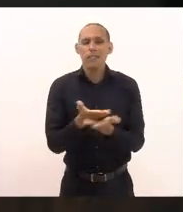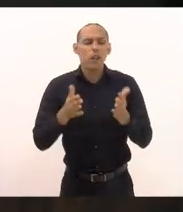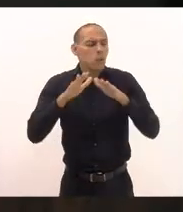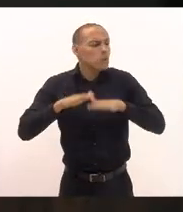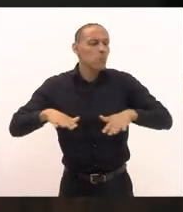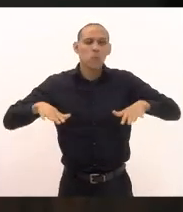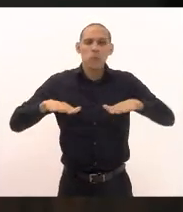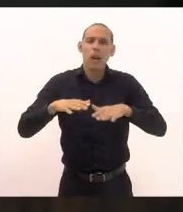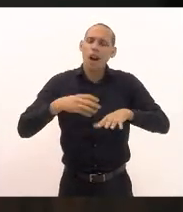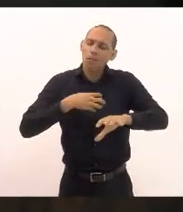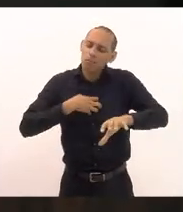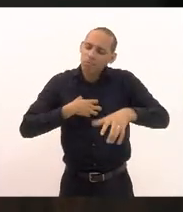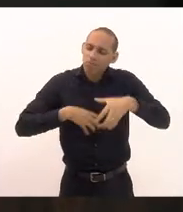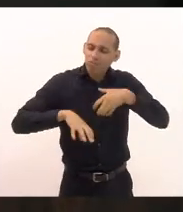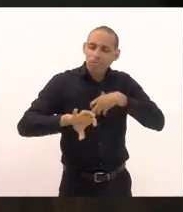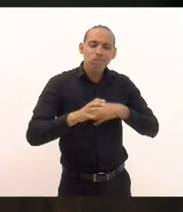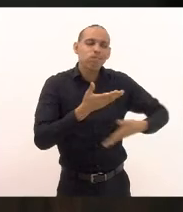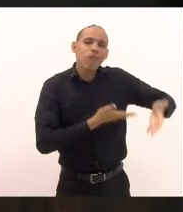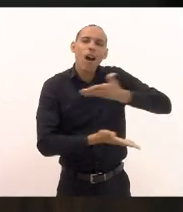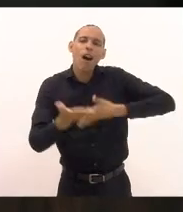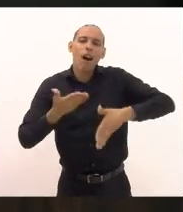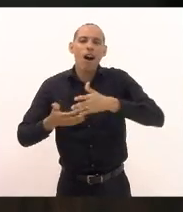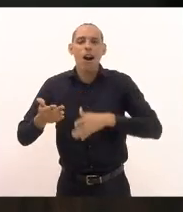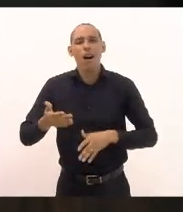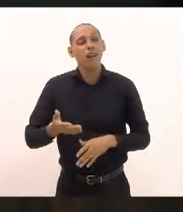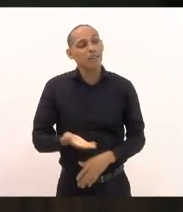se solidarizando com a